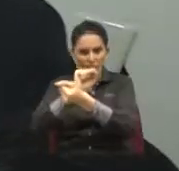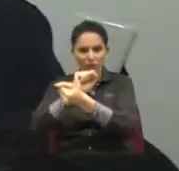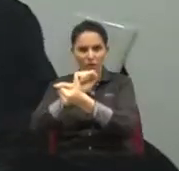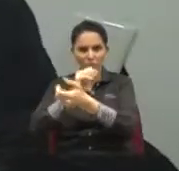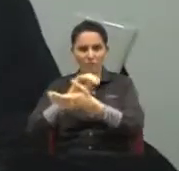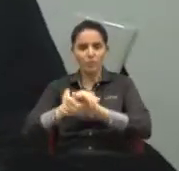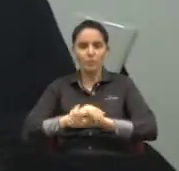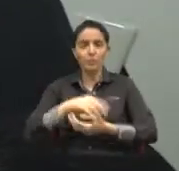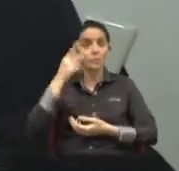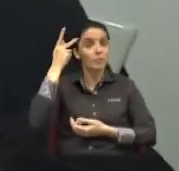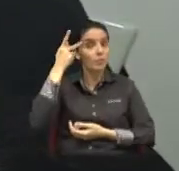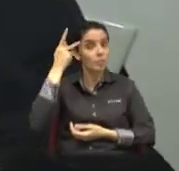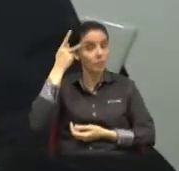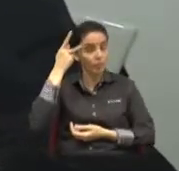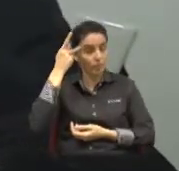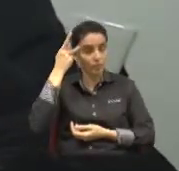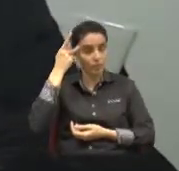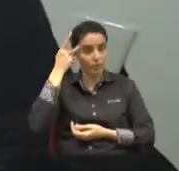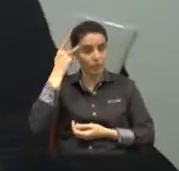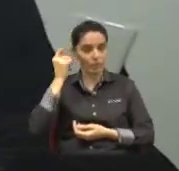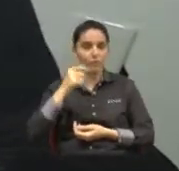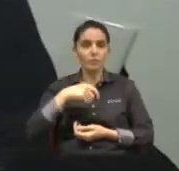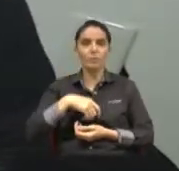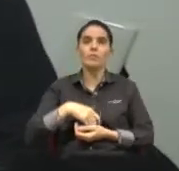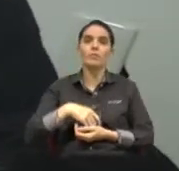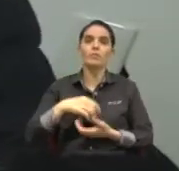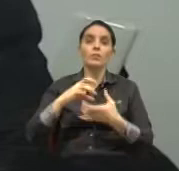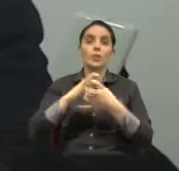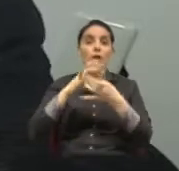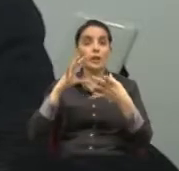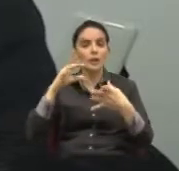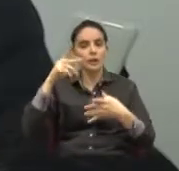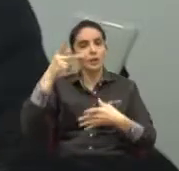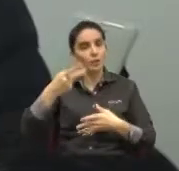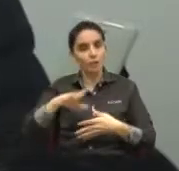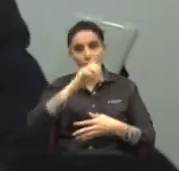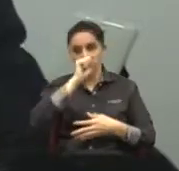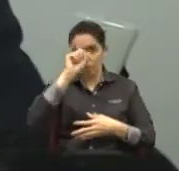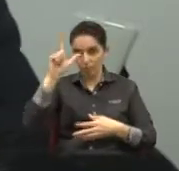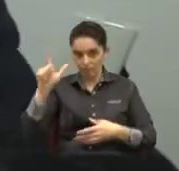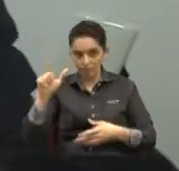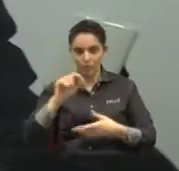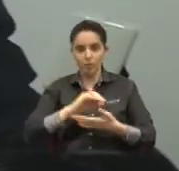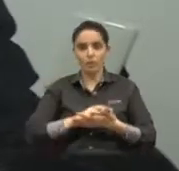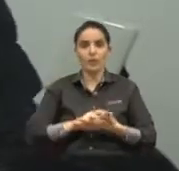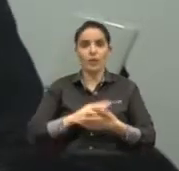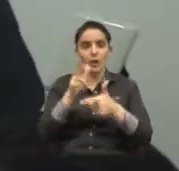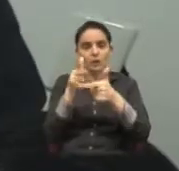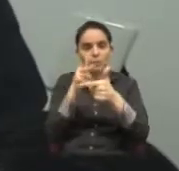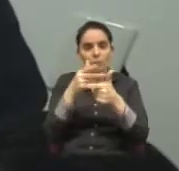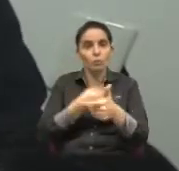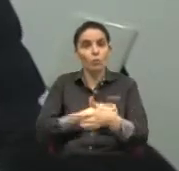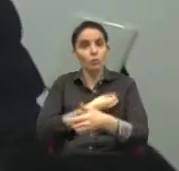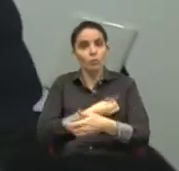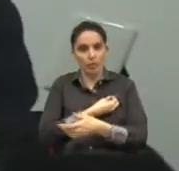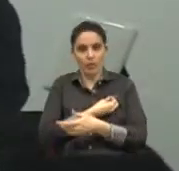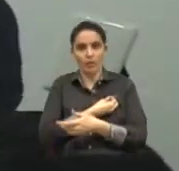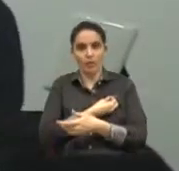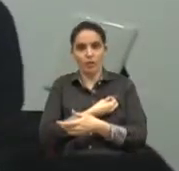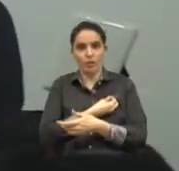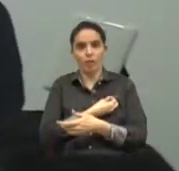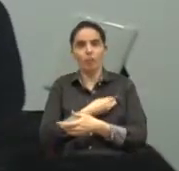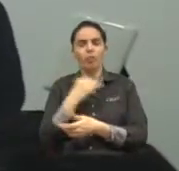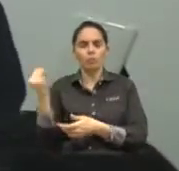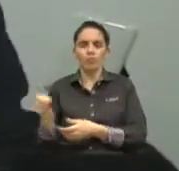para que ele possa liberar para a nossa cidade esse sistema de videoconferência, que será